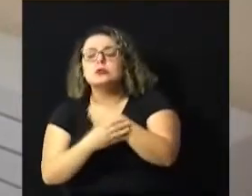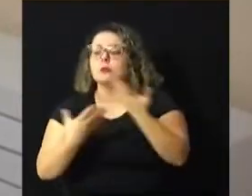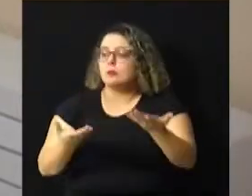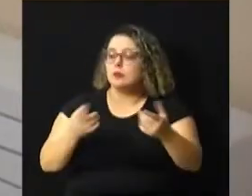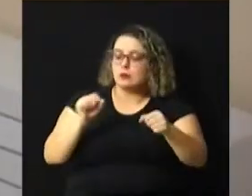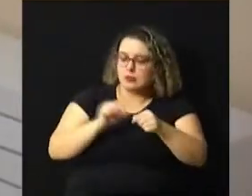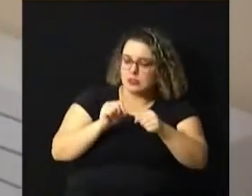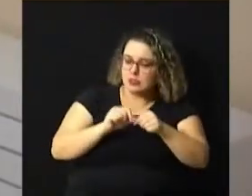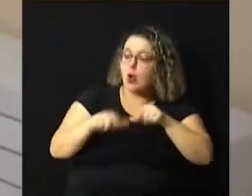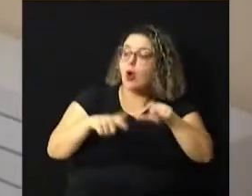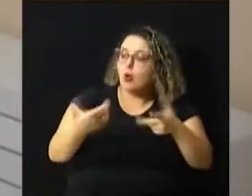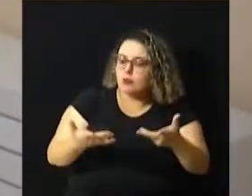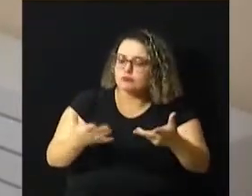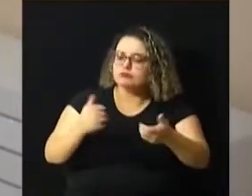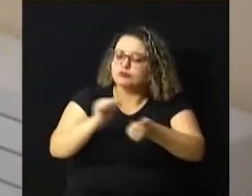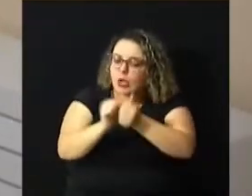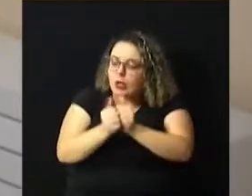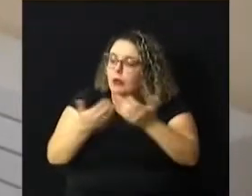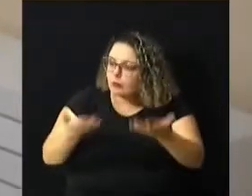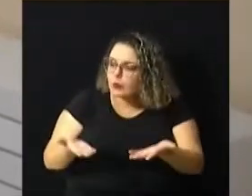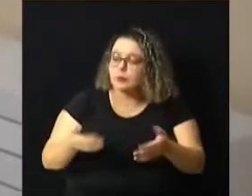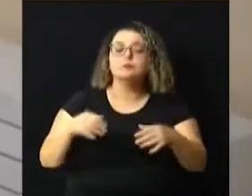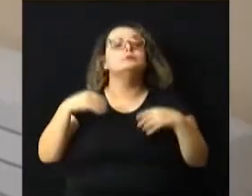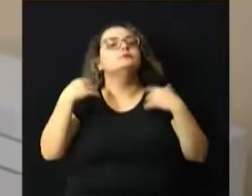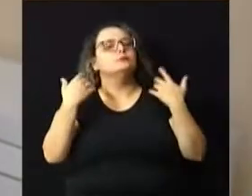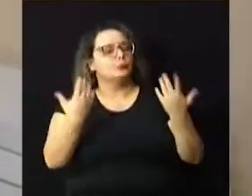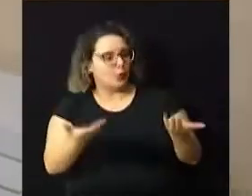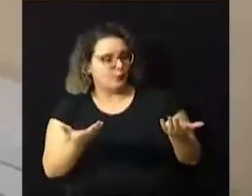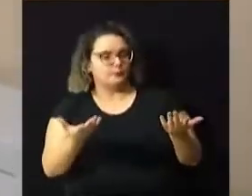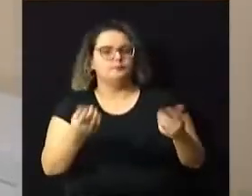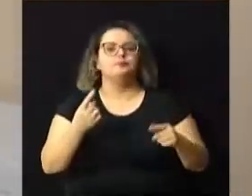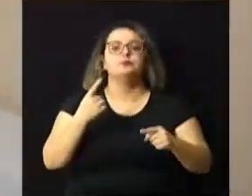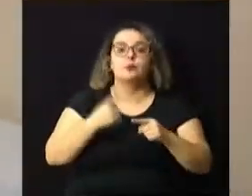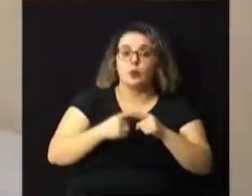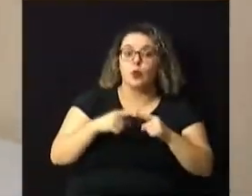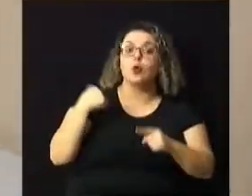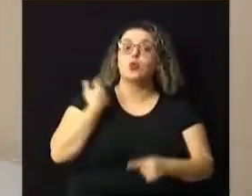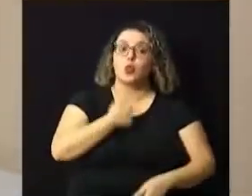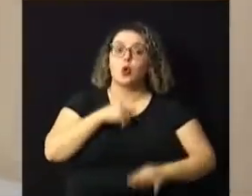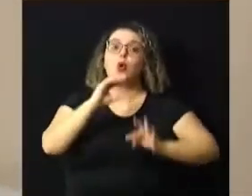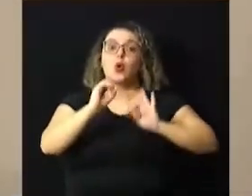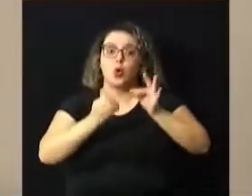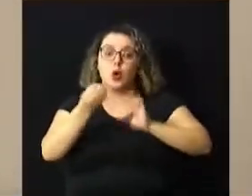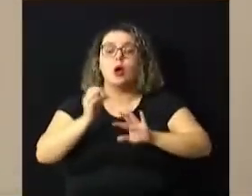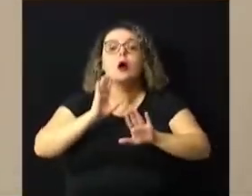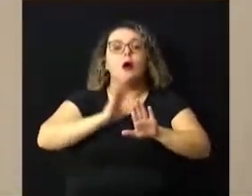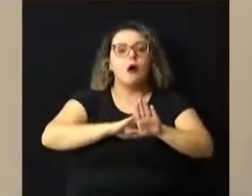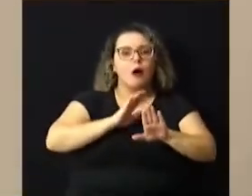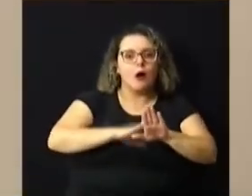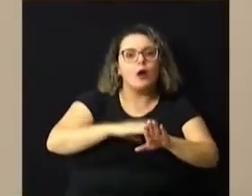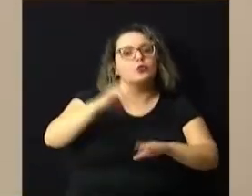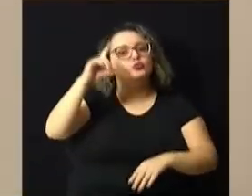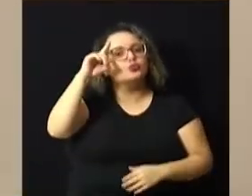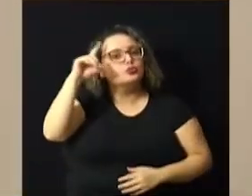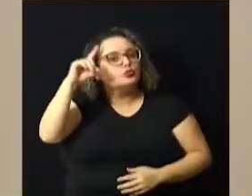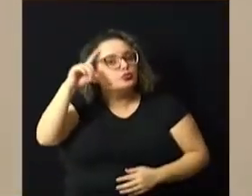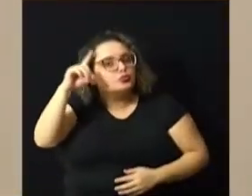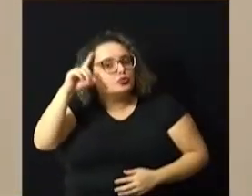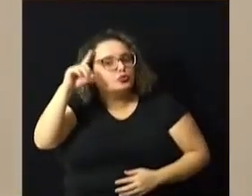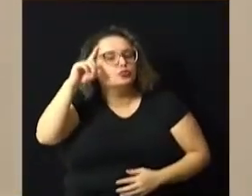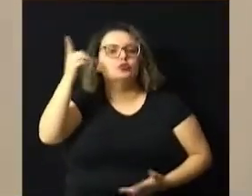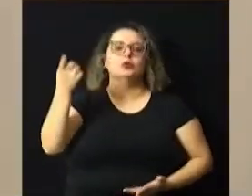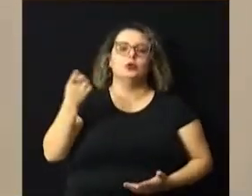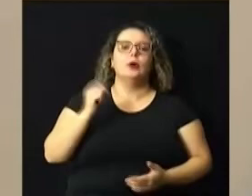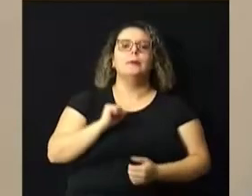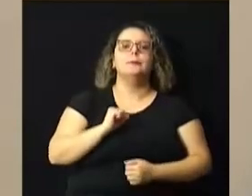fazer esse trabalho de reabilitação, por exemplo? Isso, é porque nós trabalhamos com atividade de vida diária. Nós